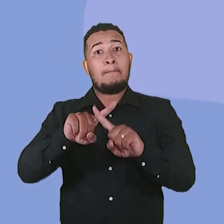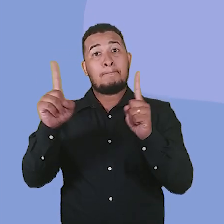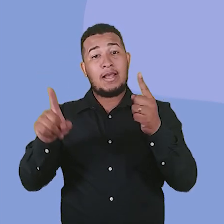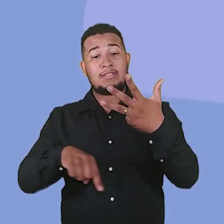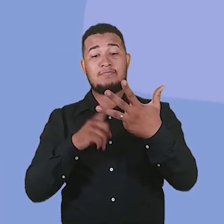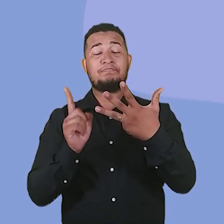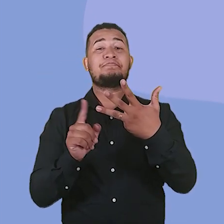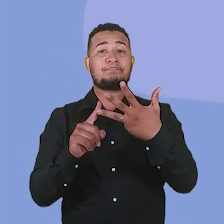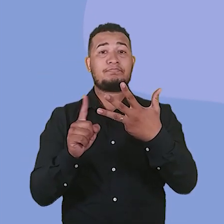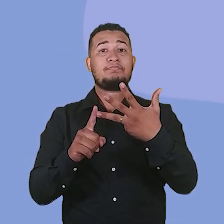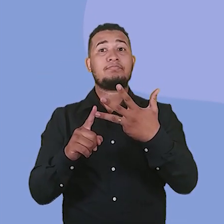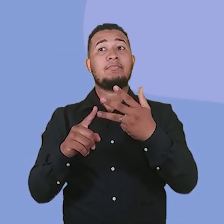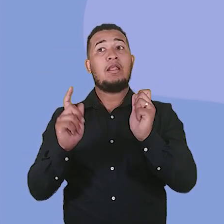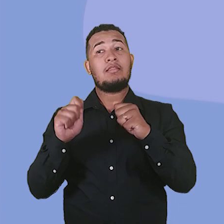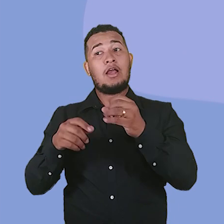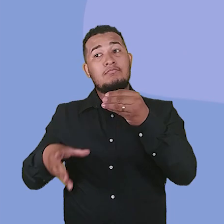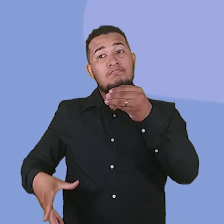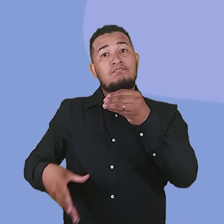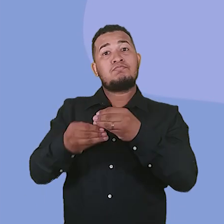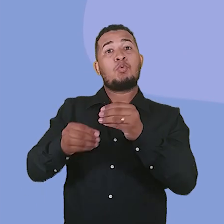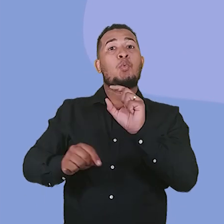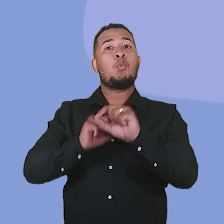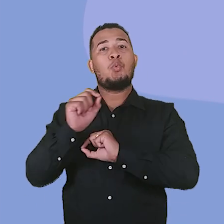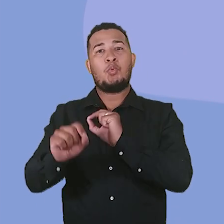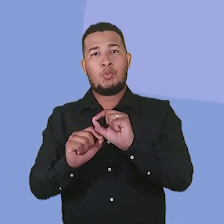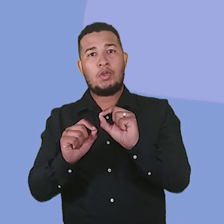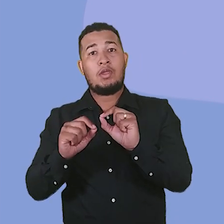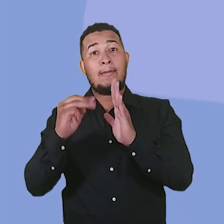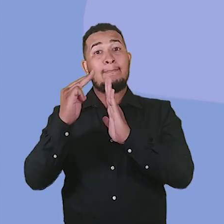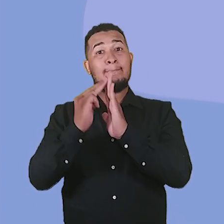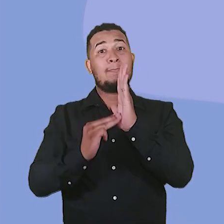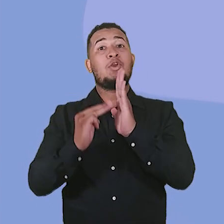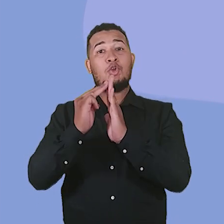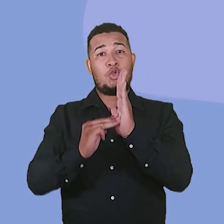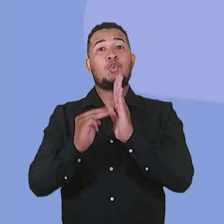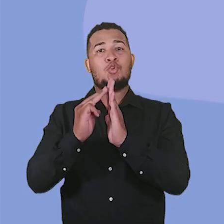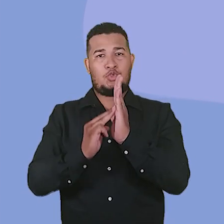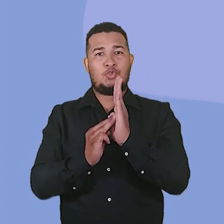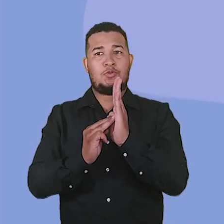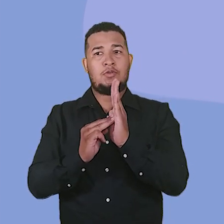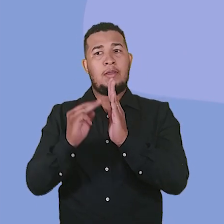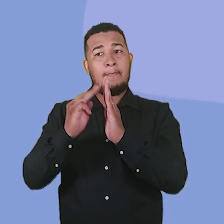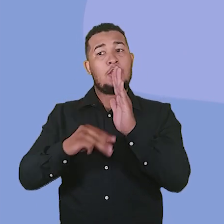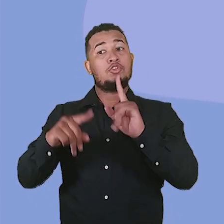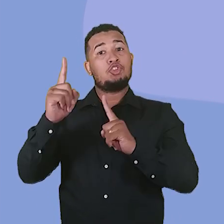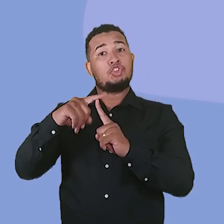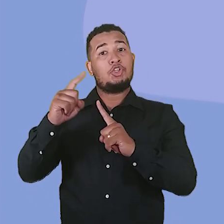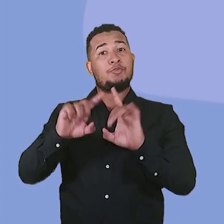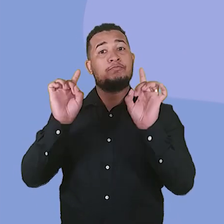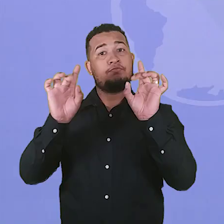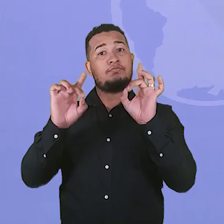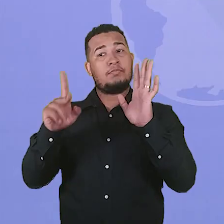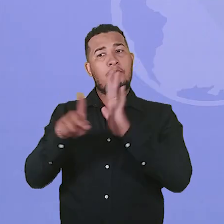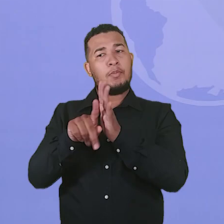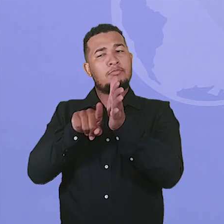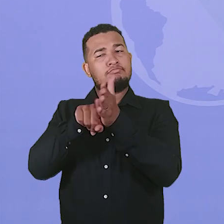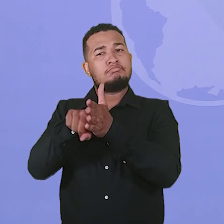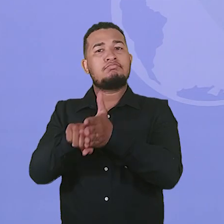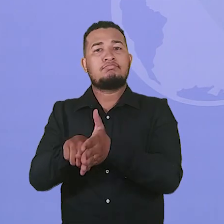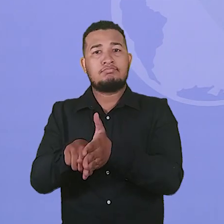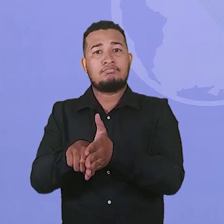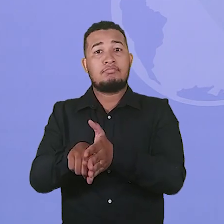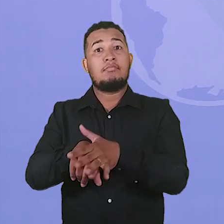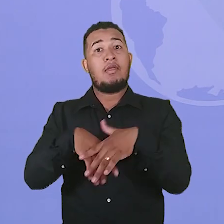conhecimento científico soma-se a isso a um método de investigação, né?